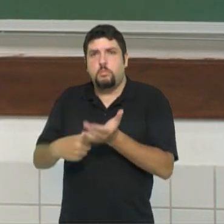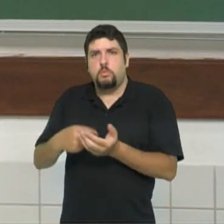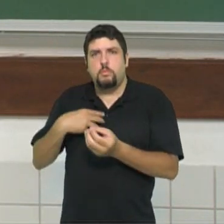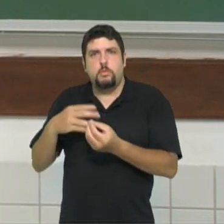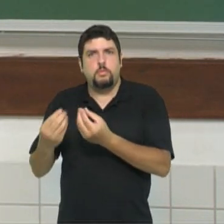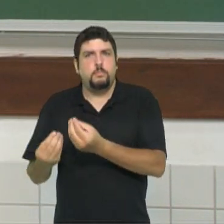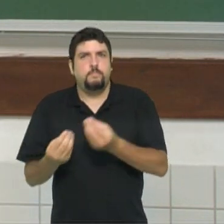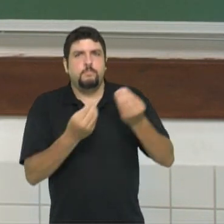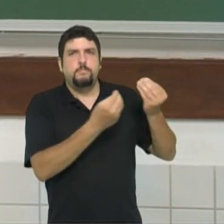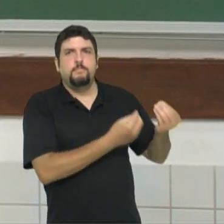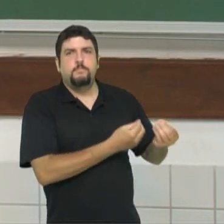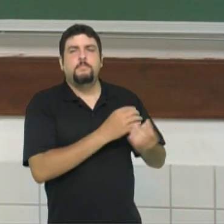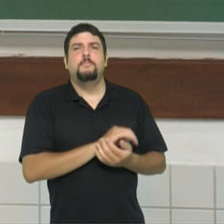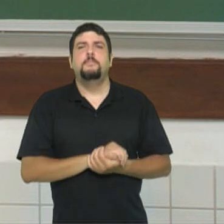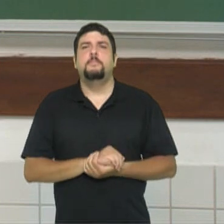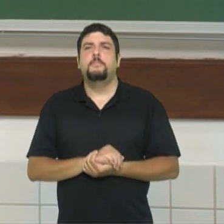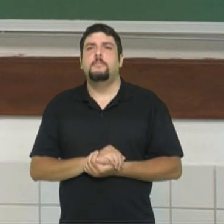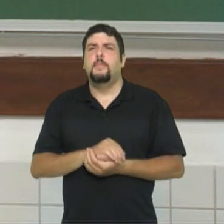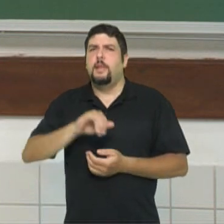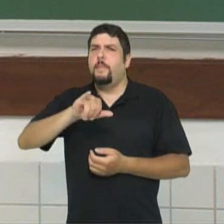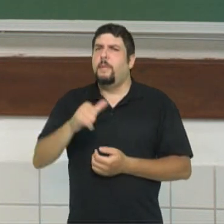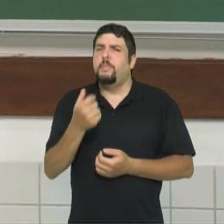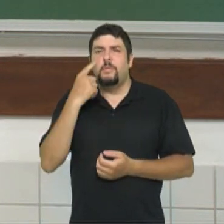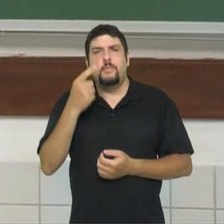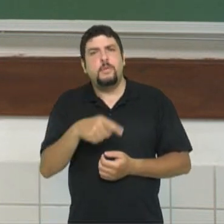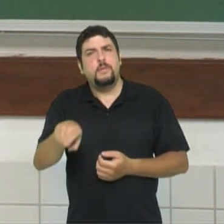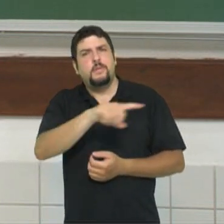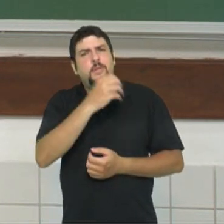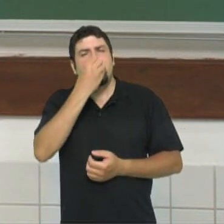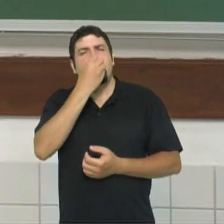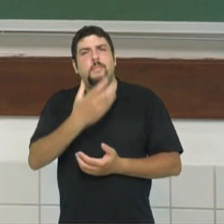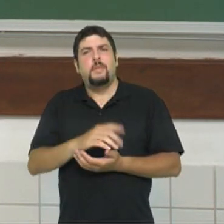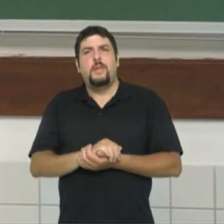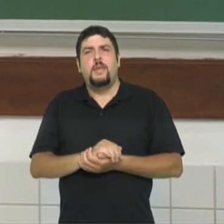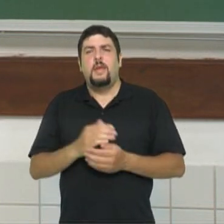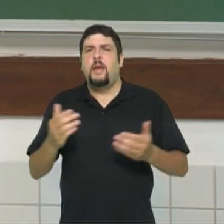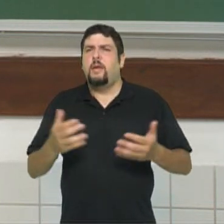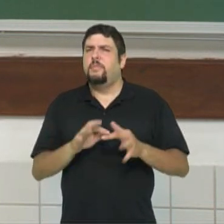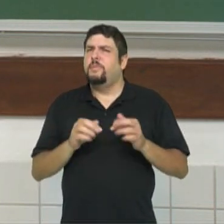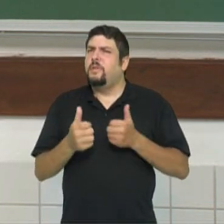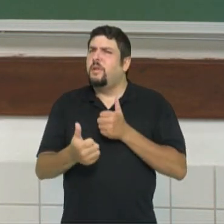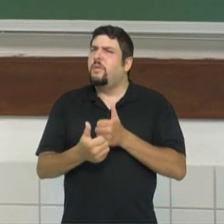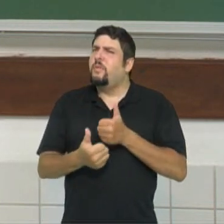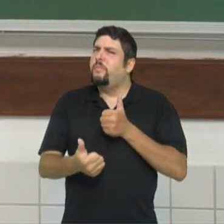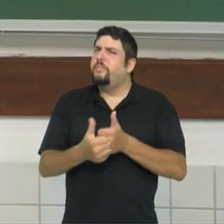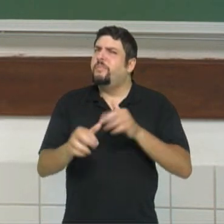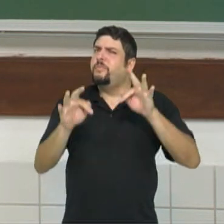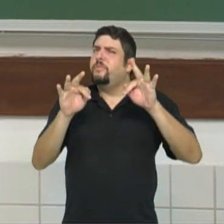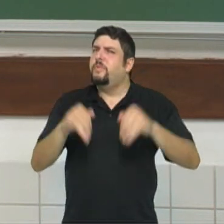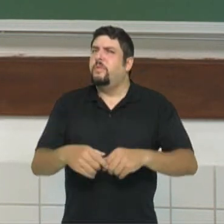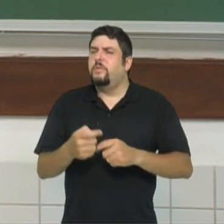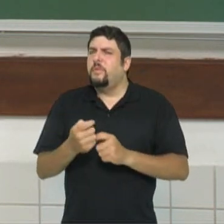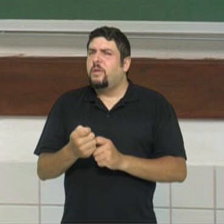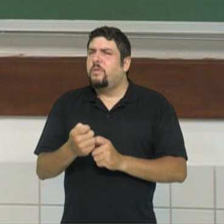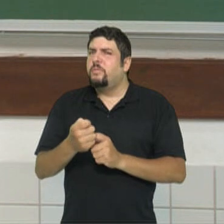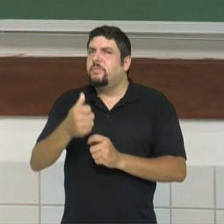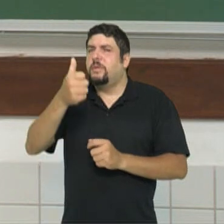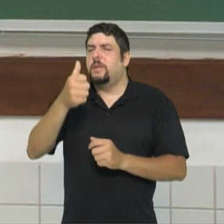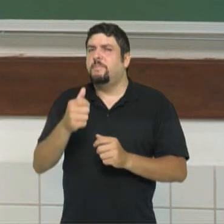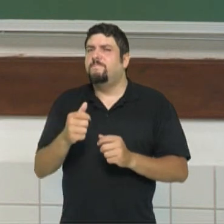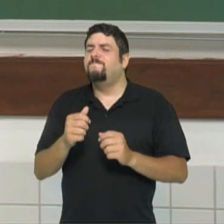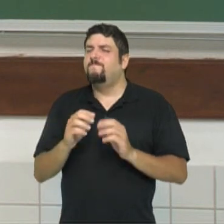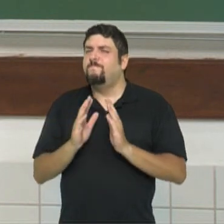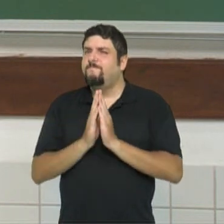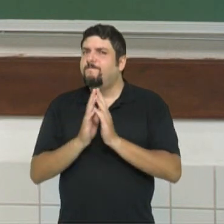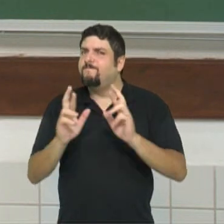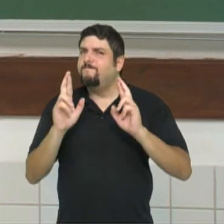lembra? Então vai lá, gente, é pro bem de vocês. Está acabando, tudo vai dar certo, eu tenho certeza. Então vamos começar